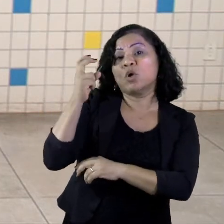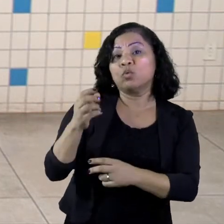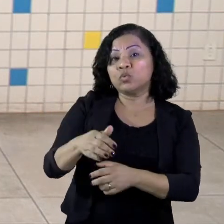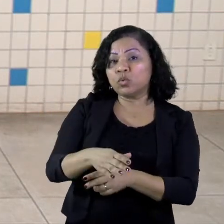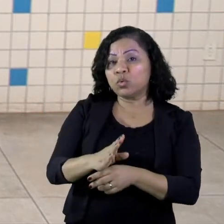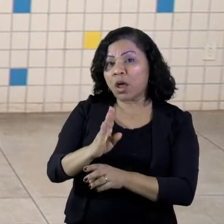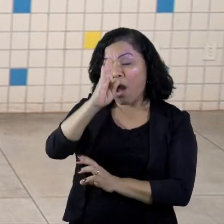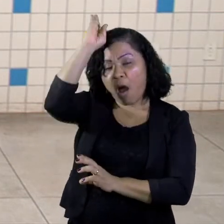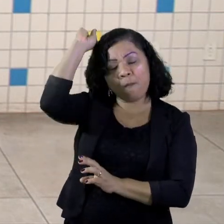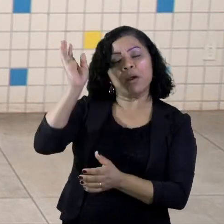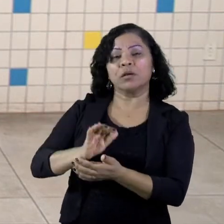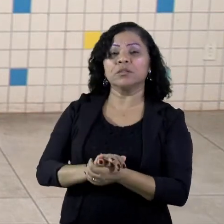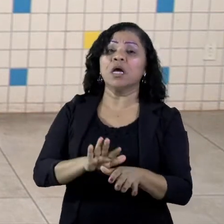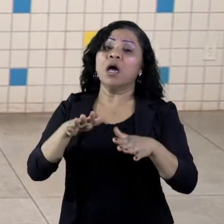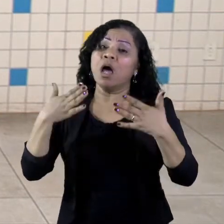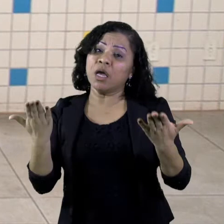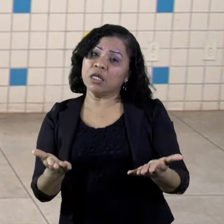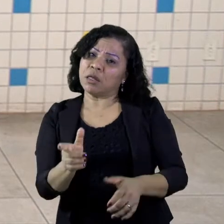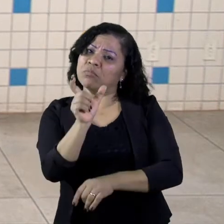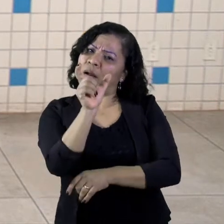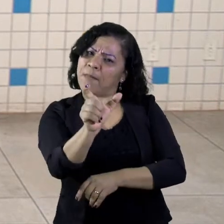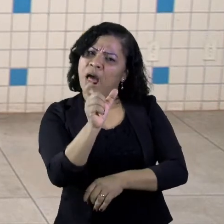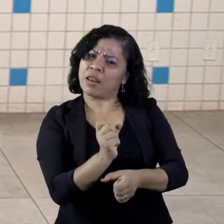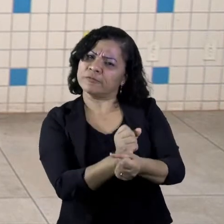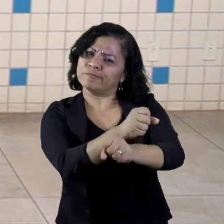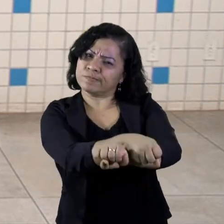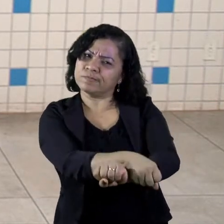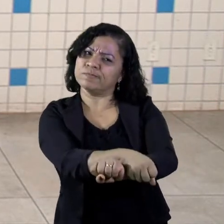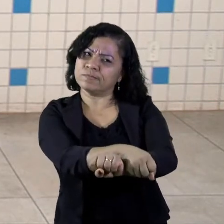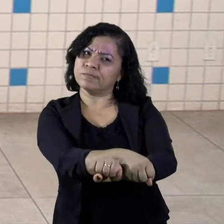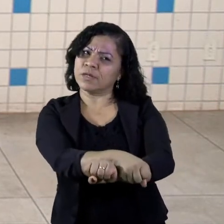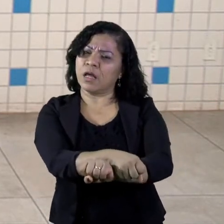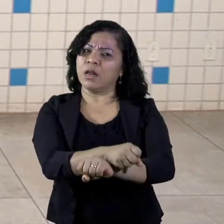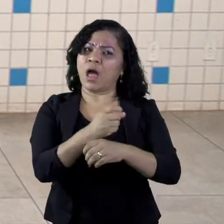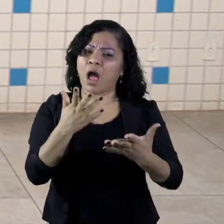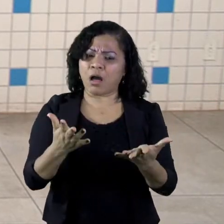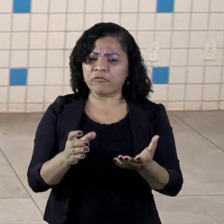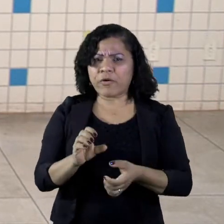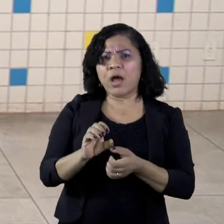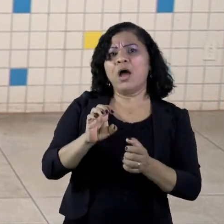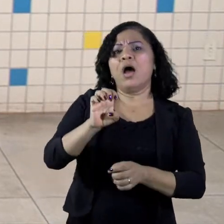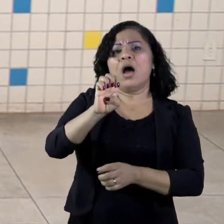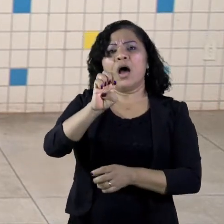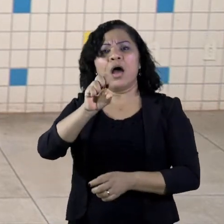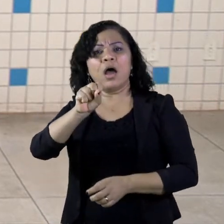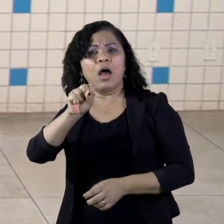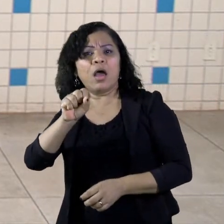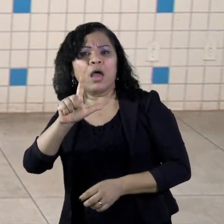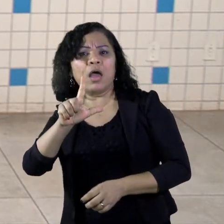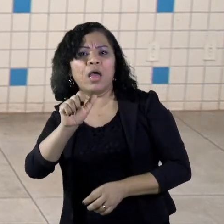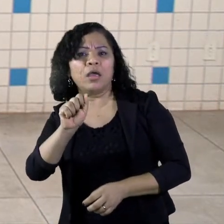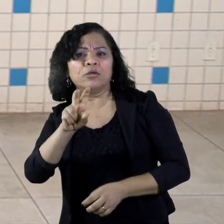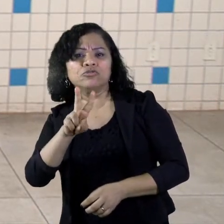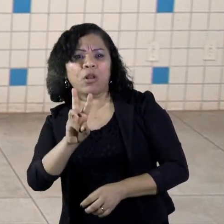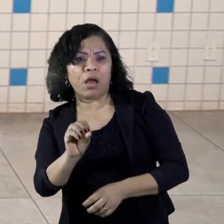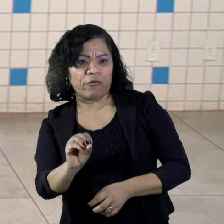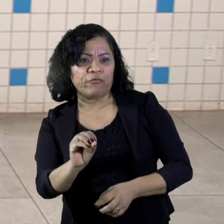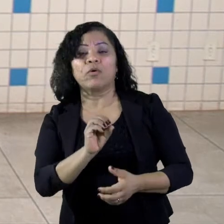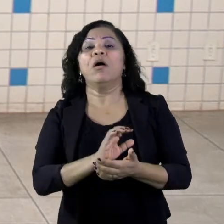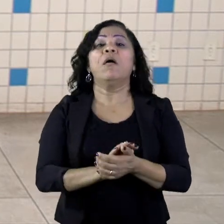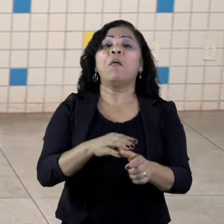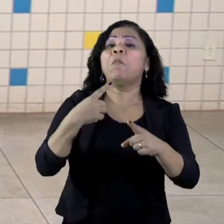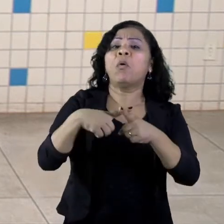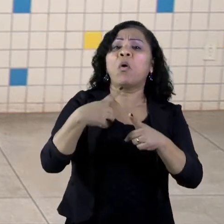ela também deriva de uma palavra grega chamada eslavo. Escravo, eslavos. Por quê? Os